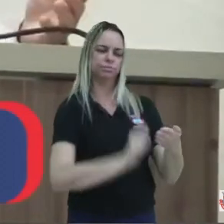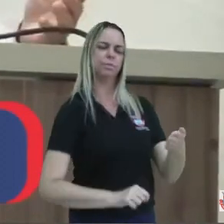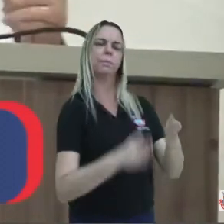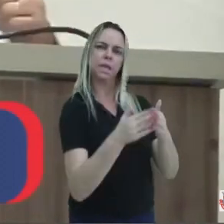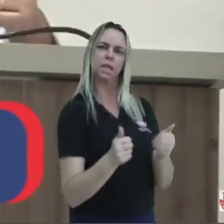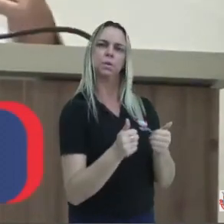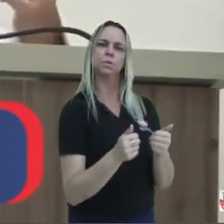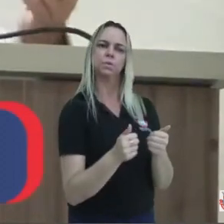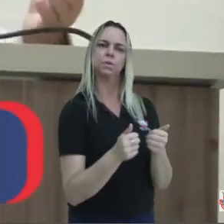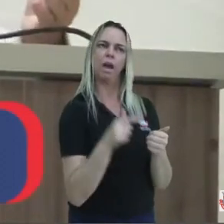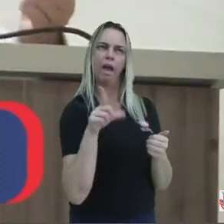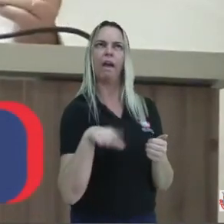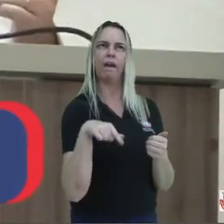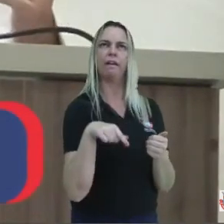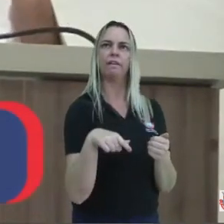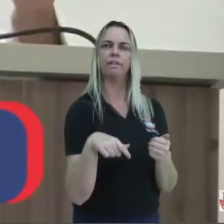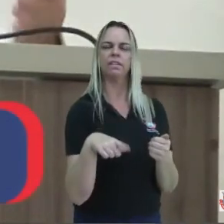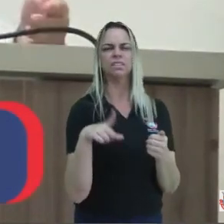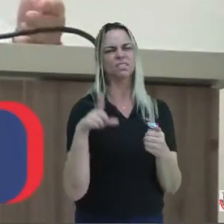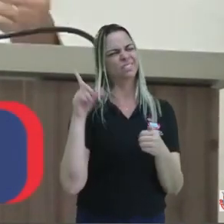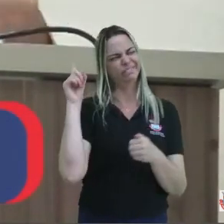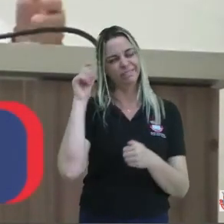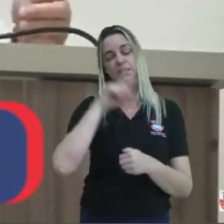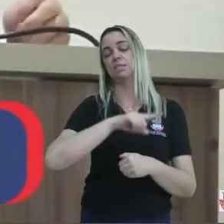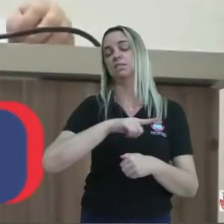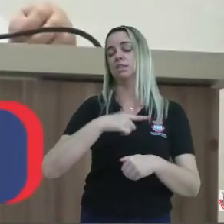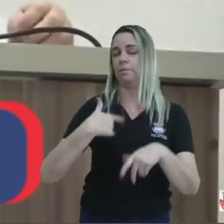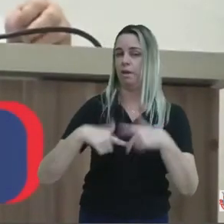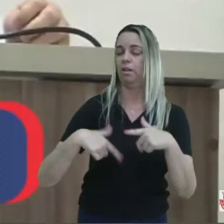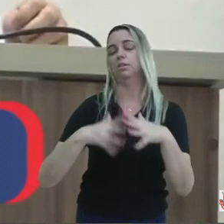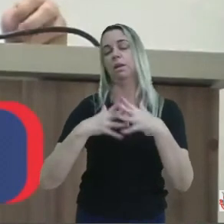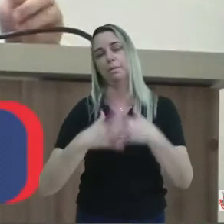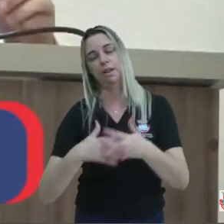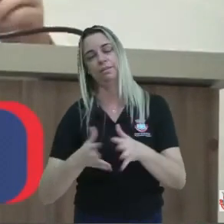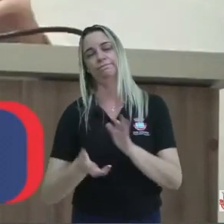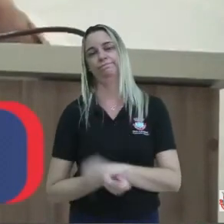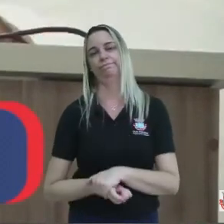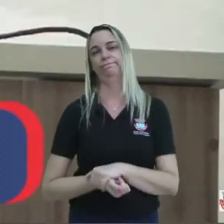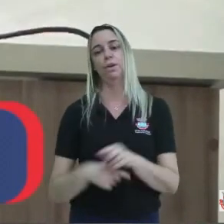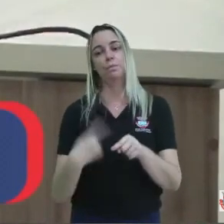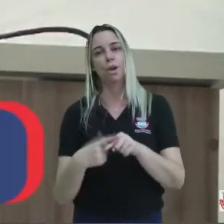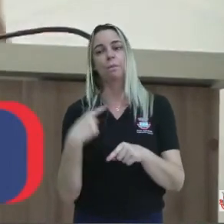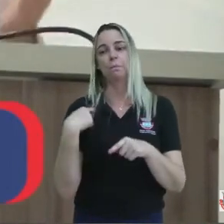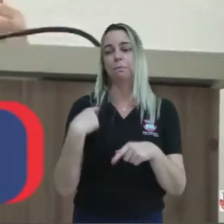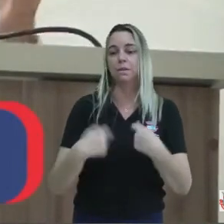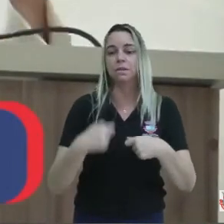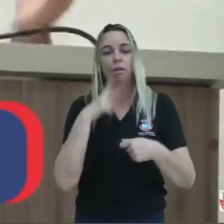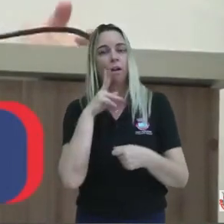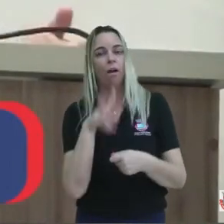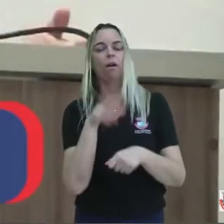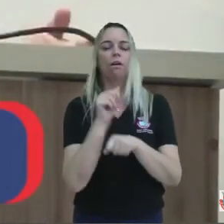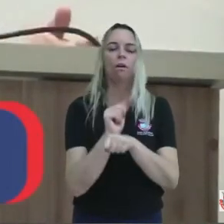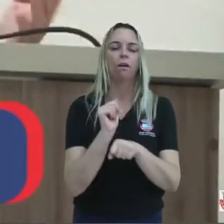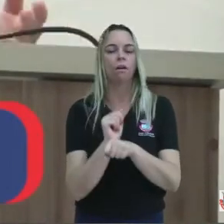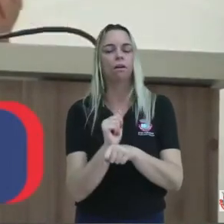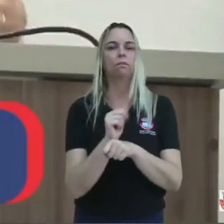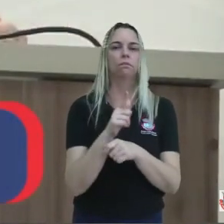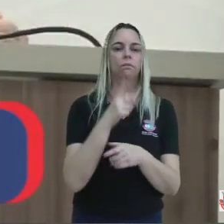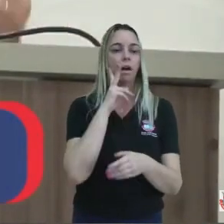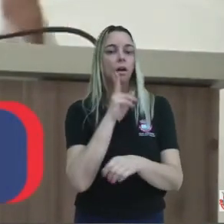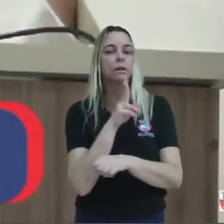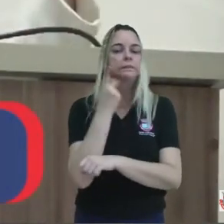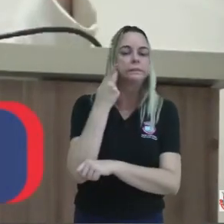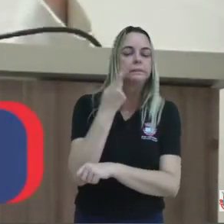seguida, provavelmente, já vai iniciar a praça para dar seguimento. E a gente sabe que não é do jeito que a gente quer.